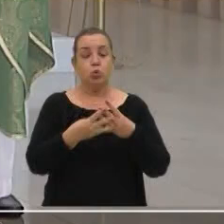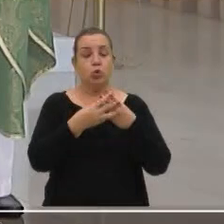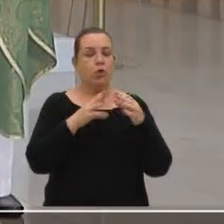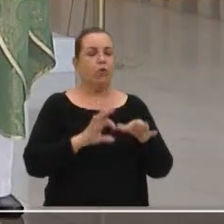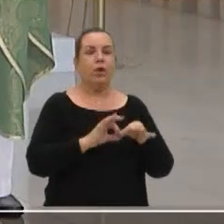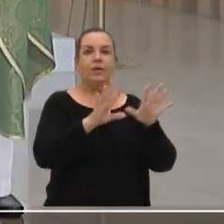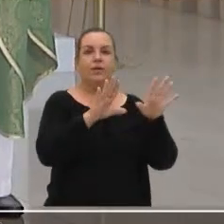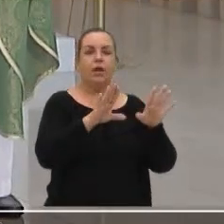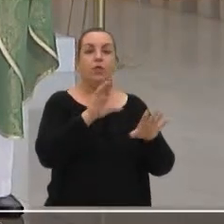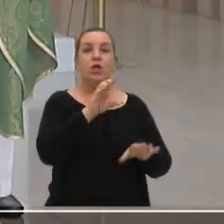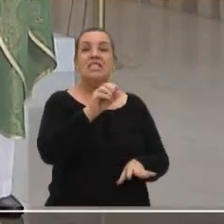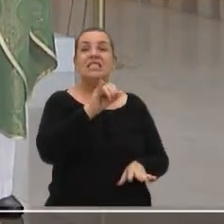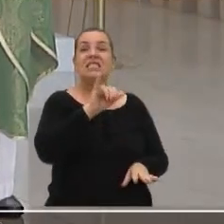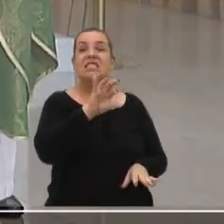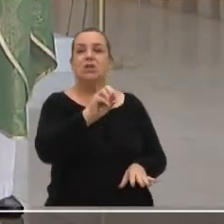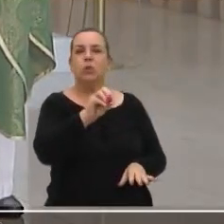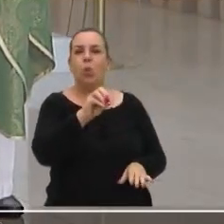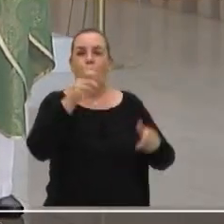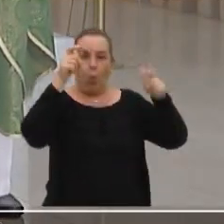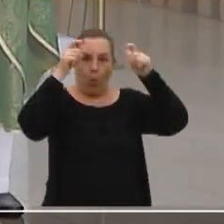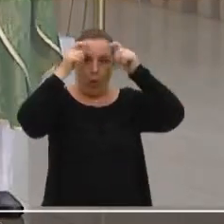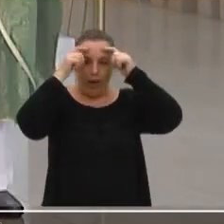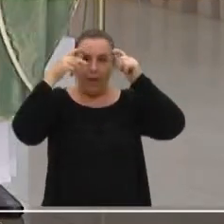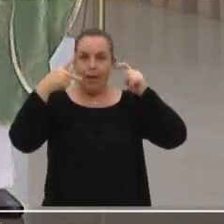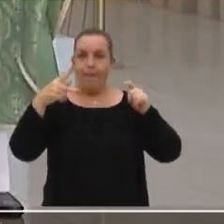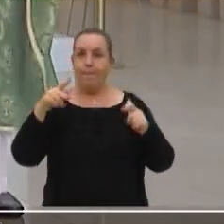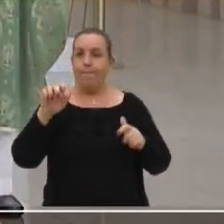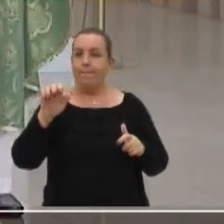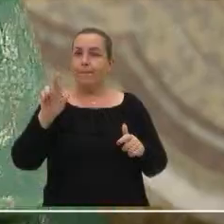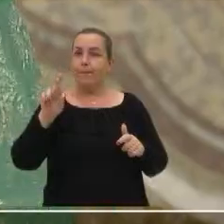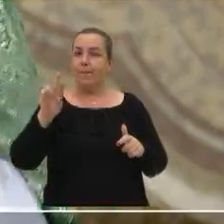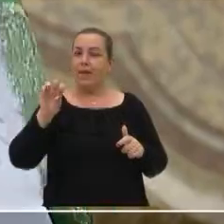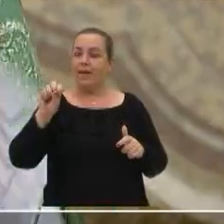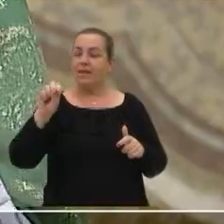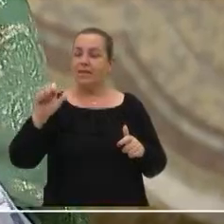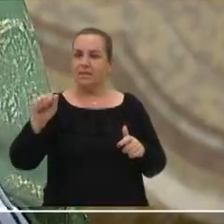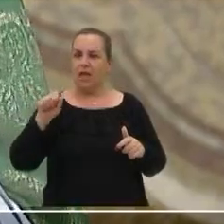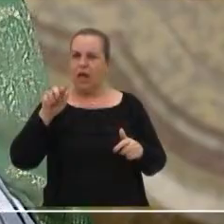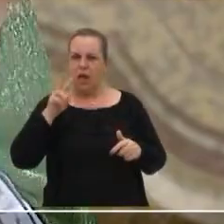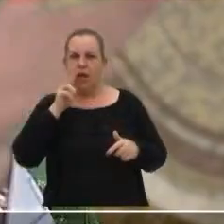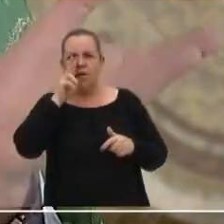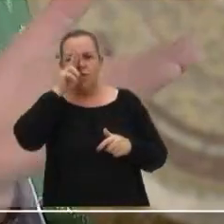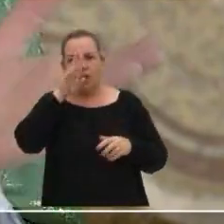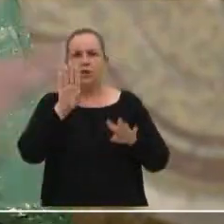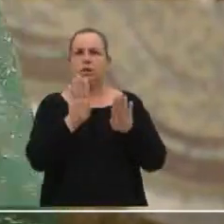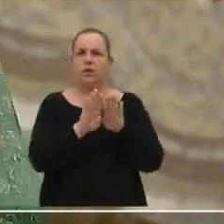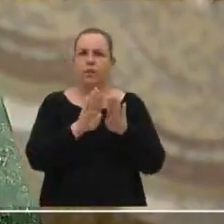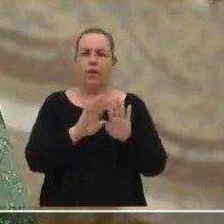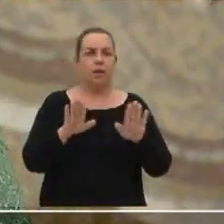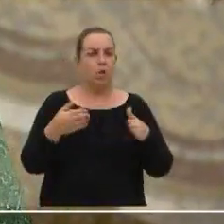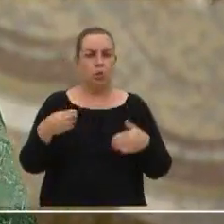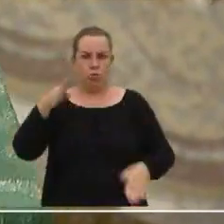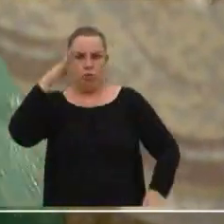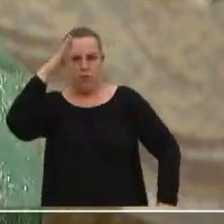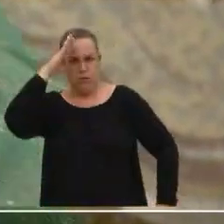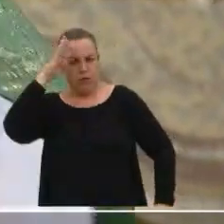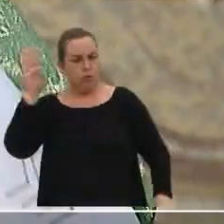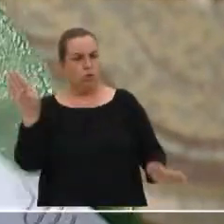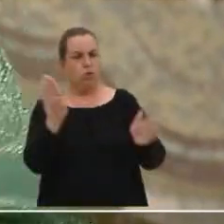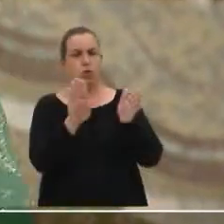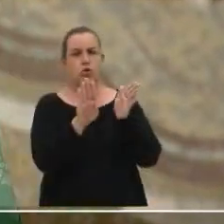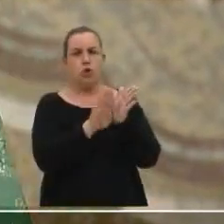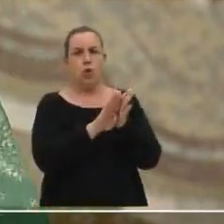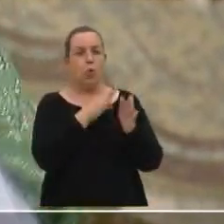foi Ciro, o rei da Pérsia. Tão forte quanto se tornou, tão forte que quando o exército chegou na Babilônia, eles